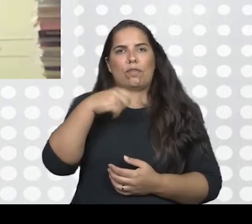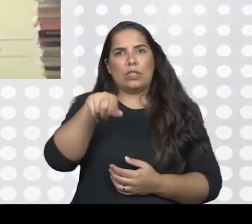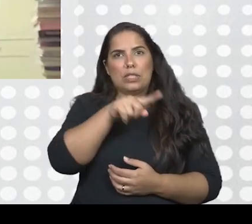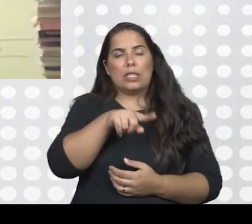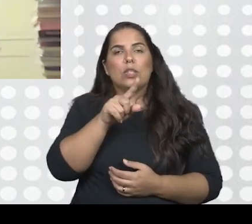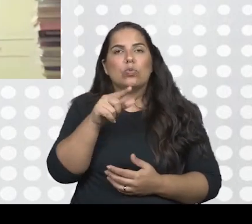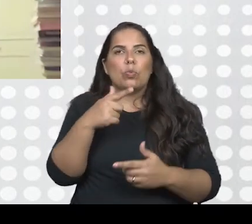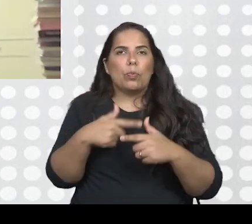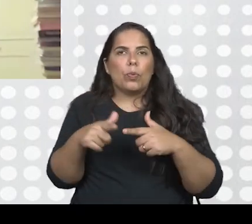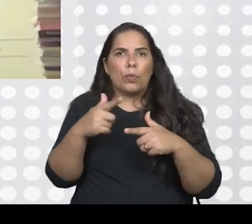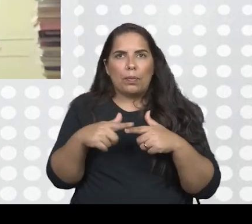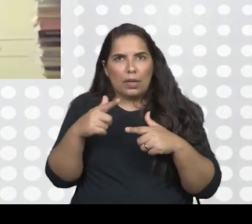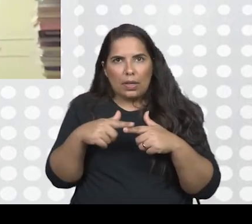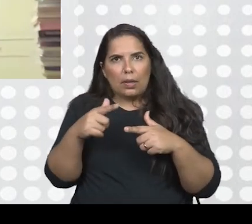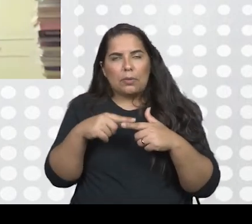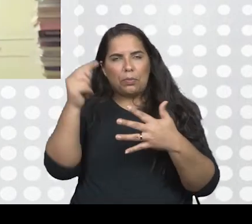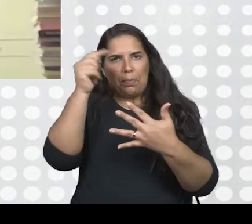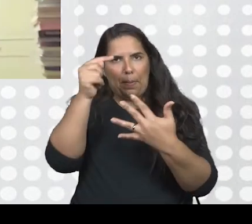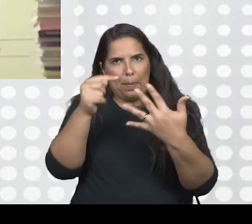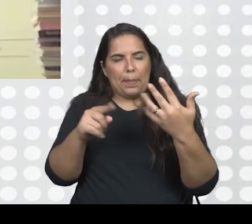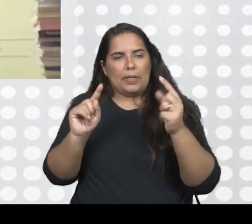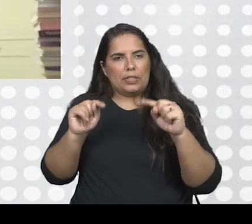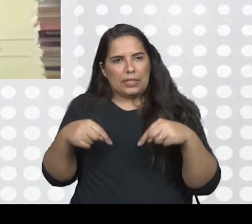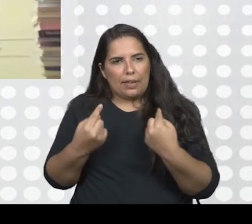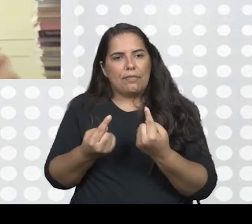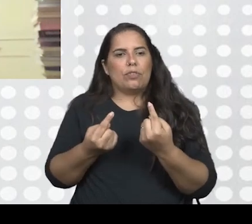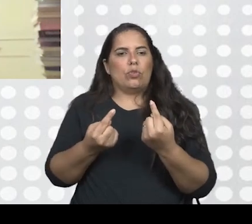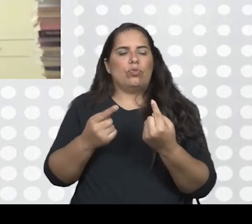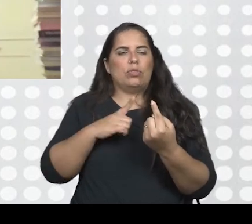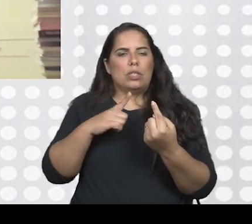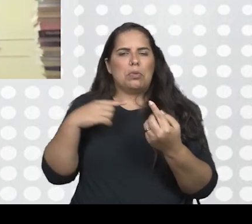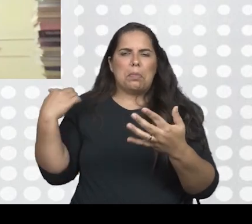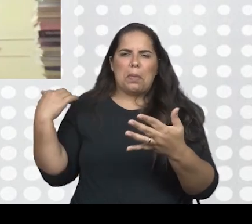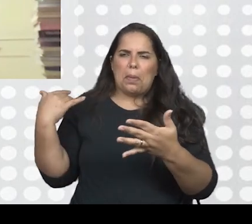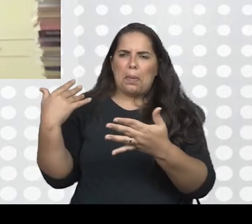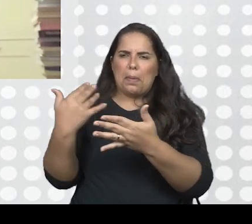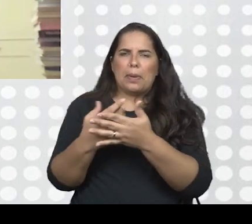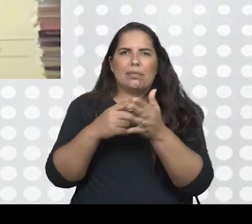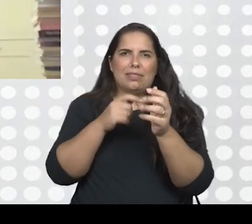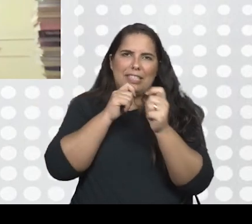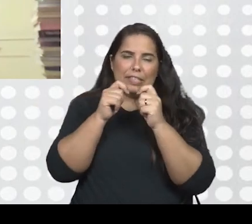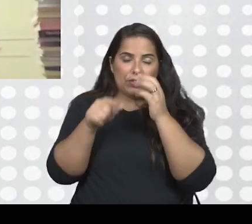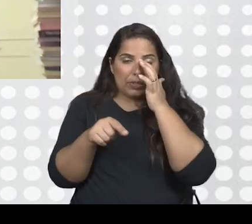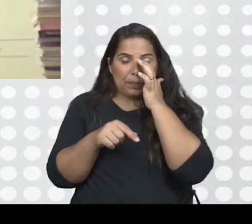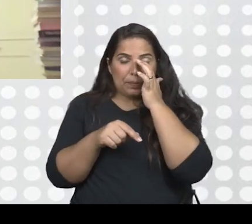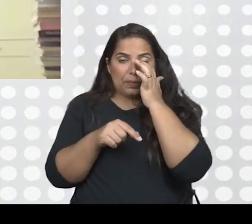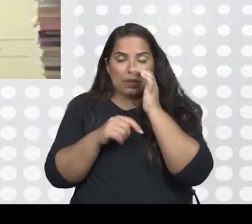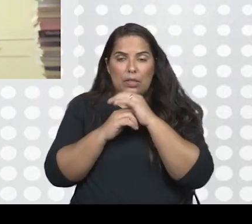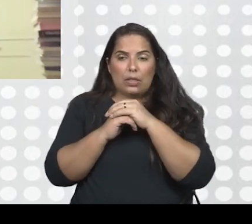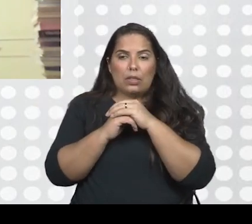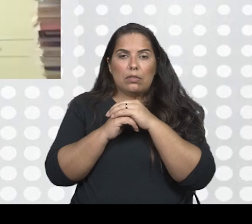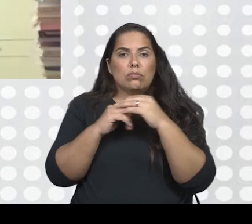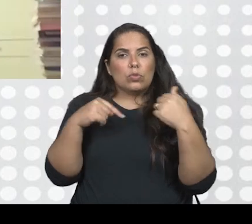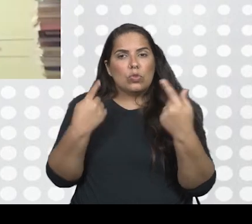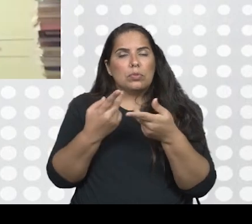que os problemas apontados, os desafios e as perspectivas ao longo dessa entrevista